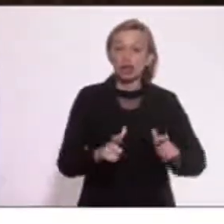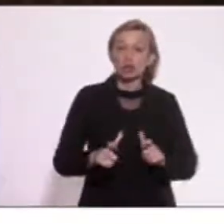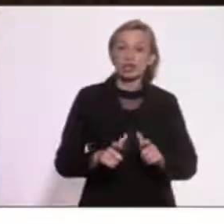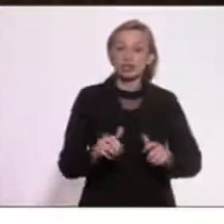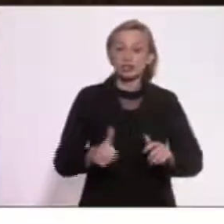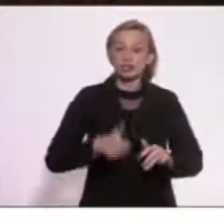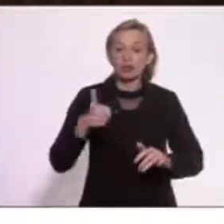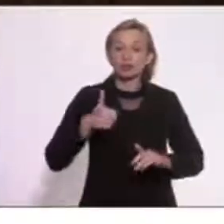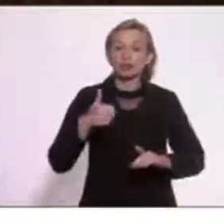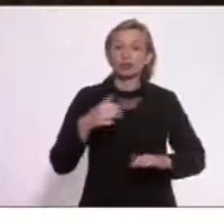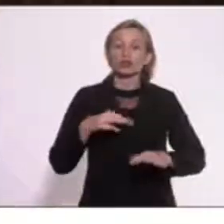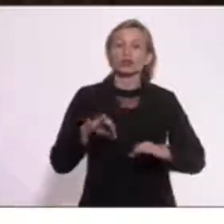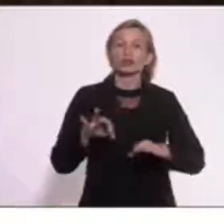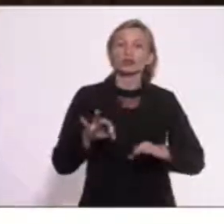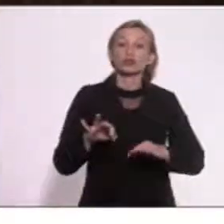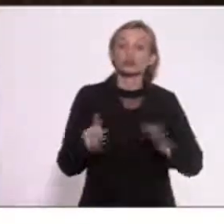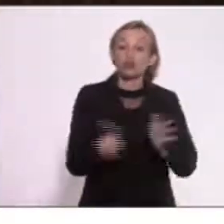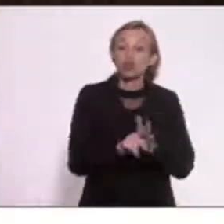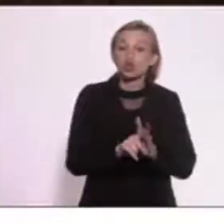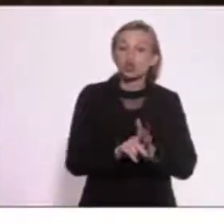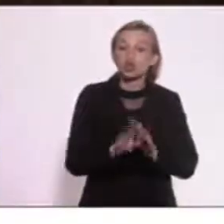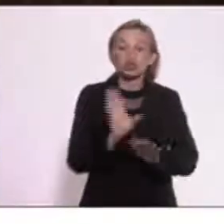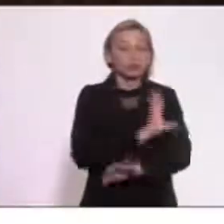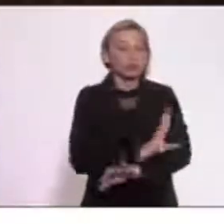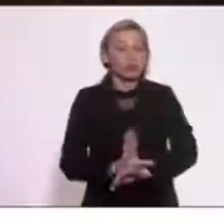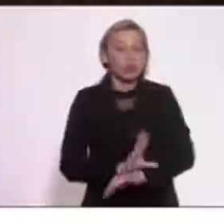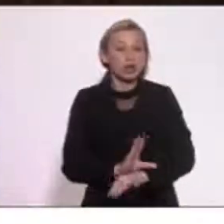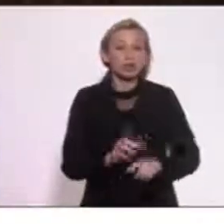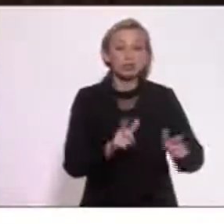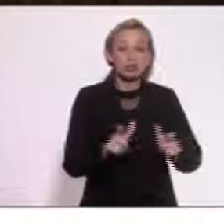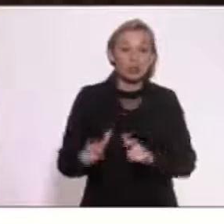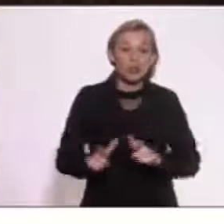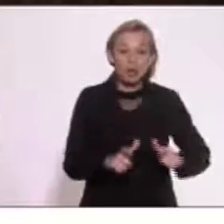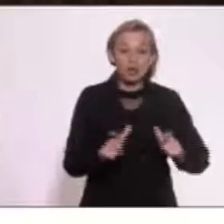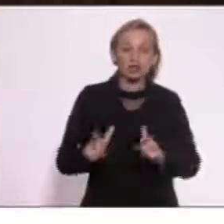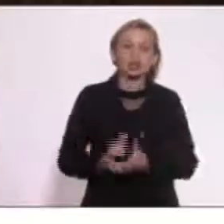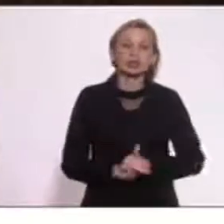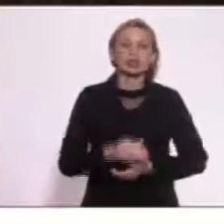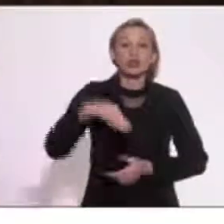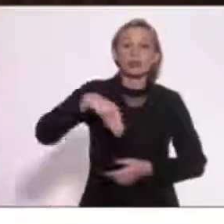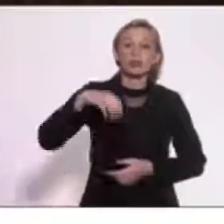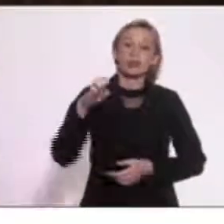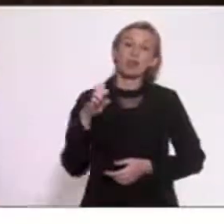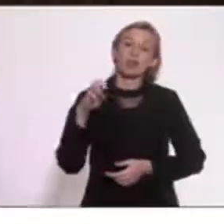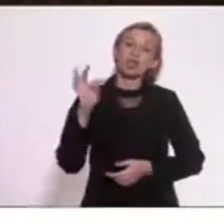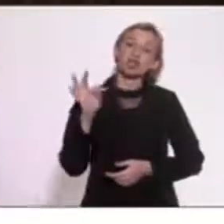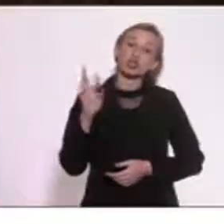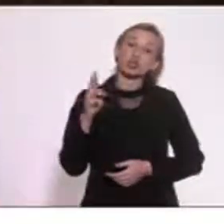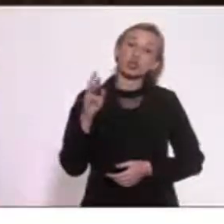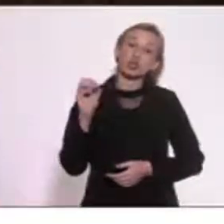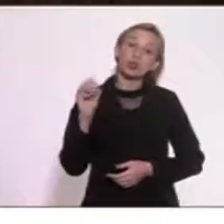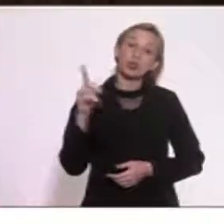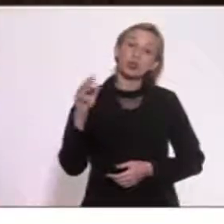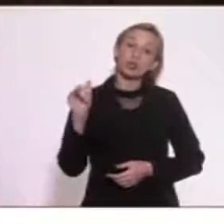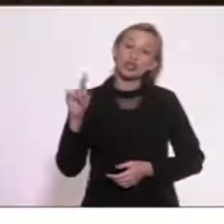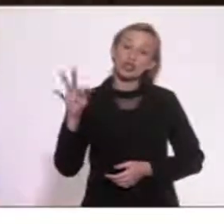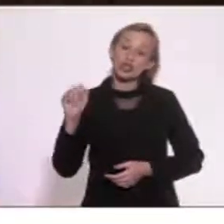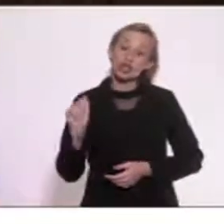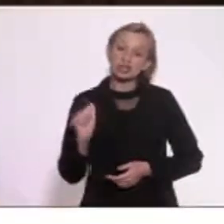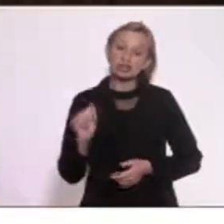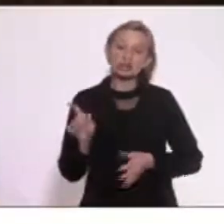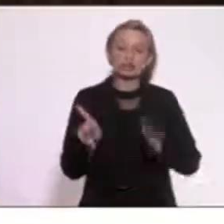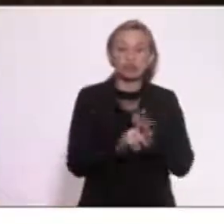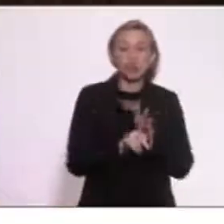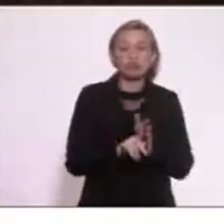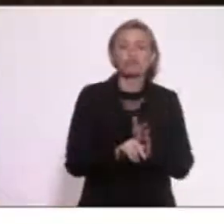projetos culturais, regiões para além da região metropolitana desses projetos.